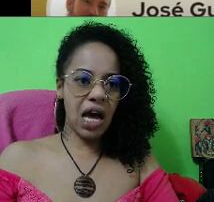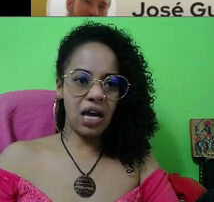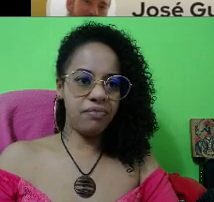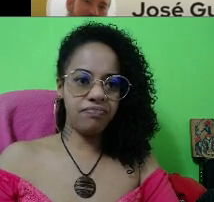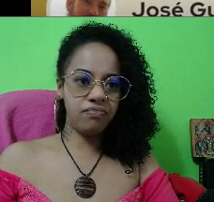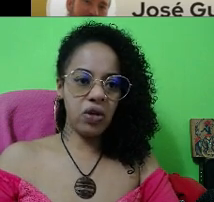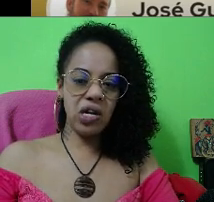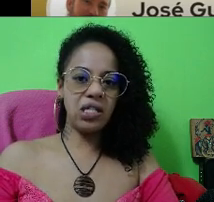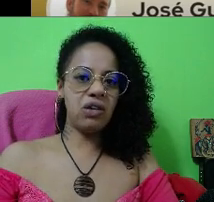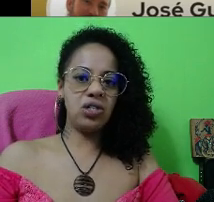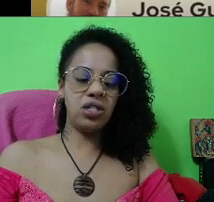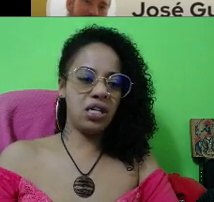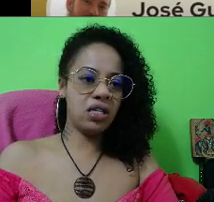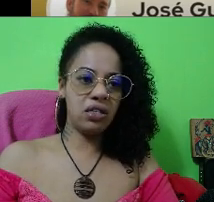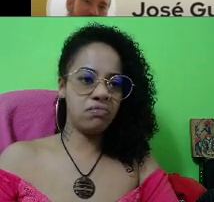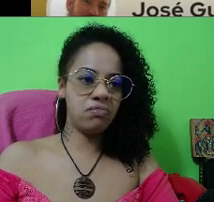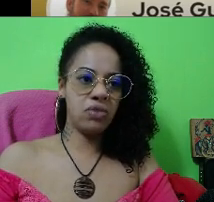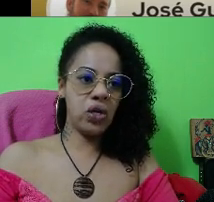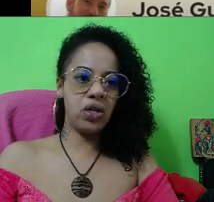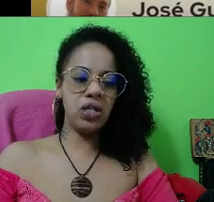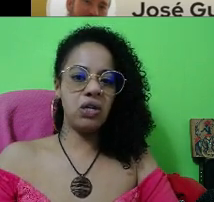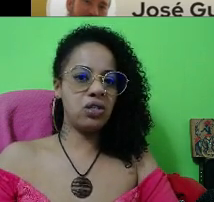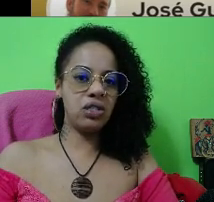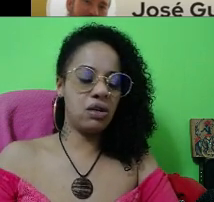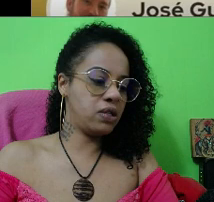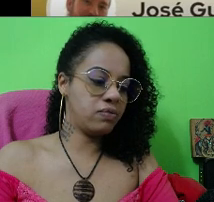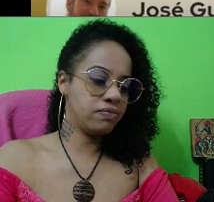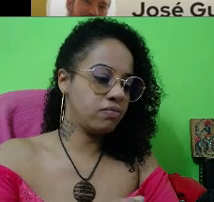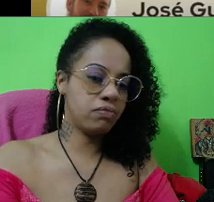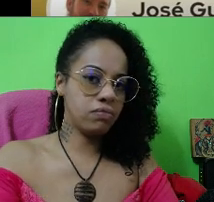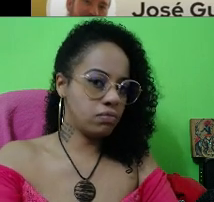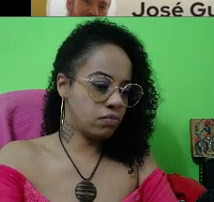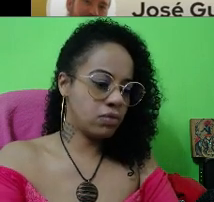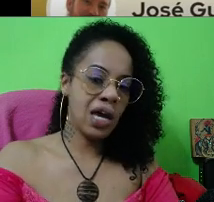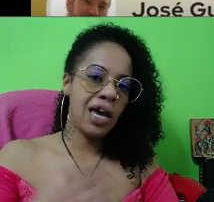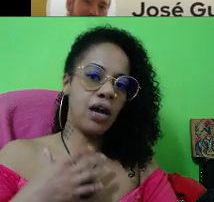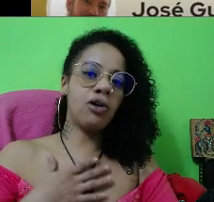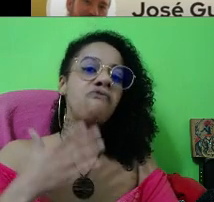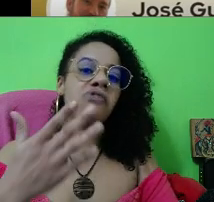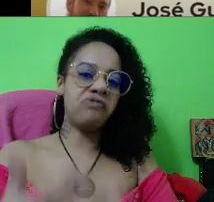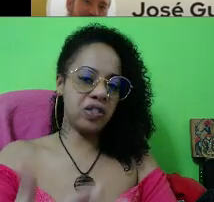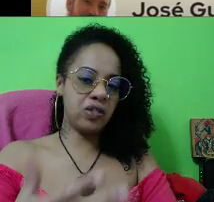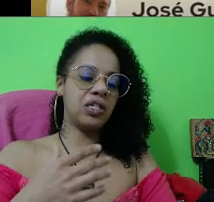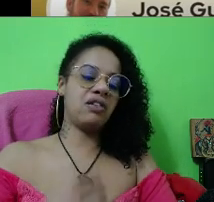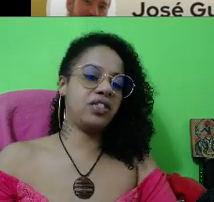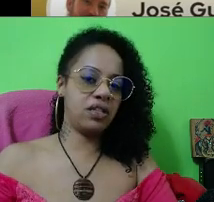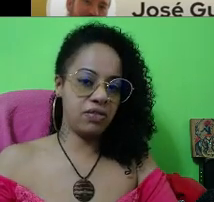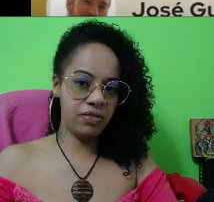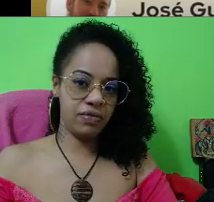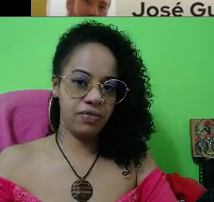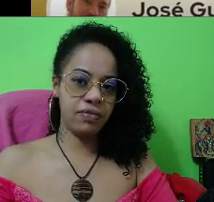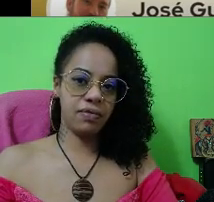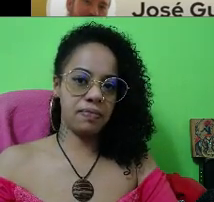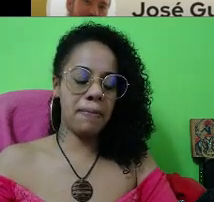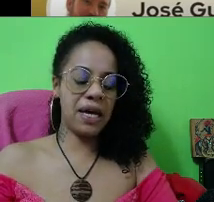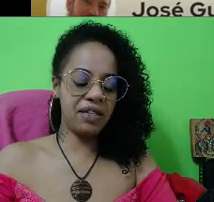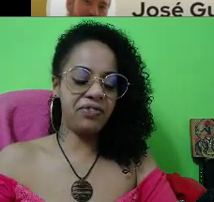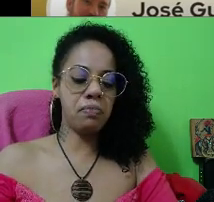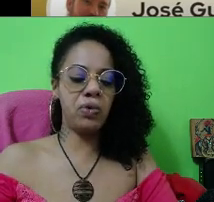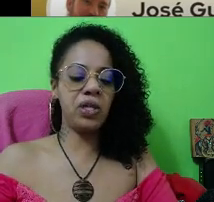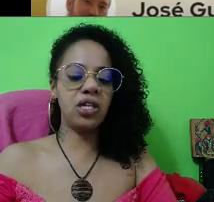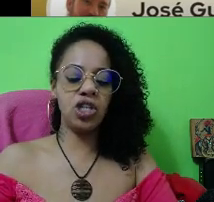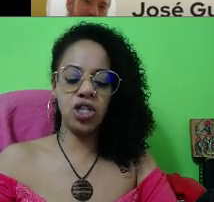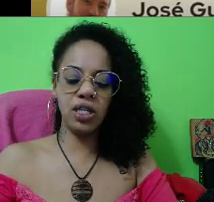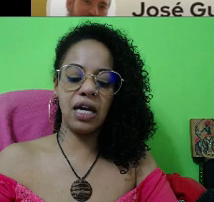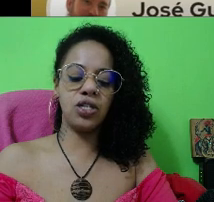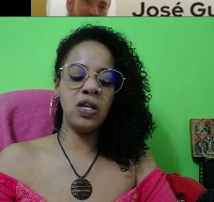cara eu nem sei o que dizer assim eu nem sei o que dizer eu não vou fazer o que você tá fazendo mas